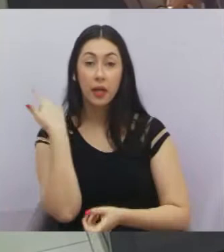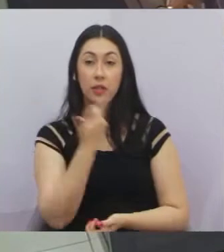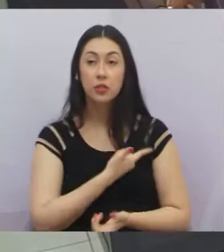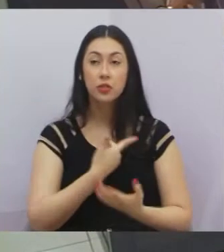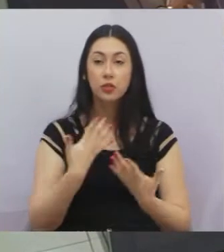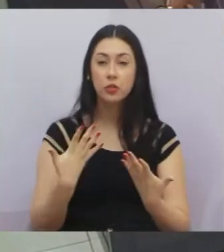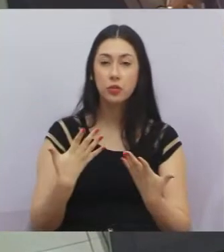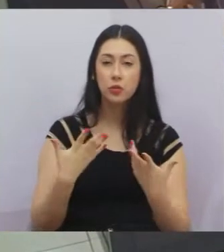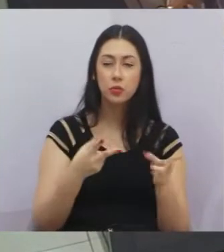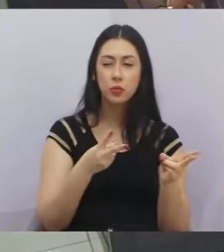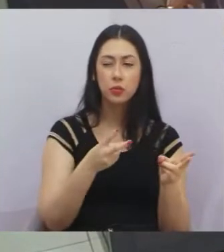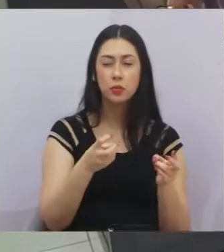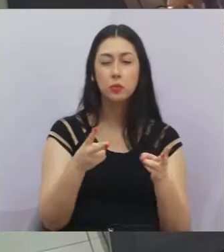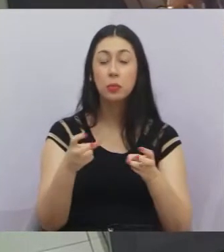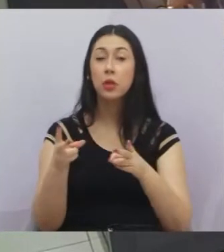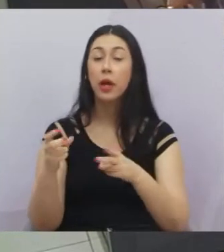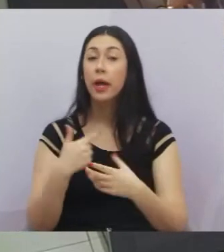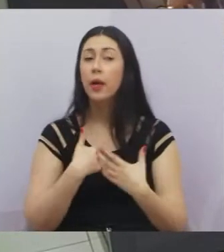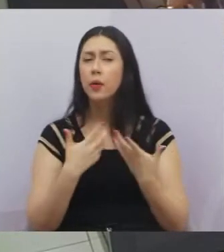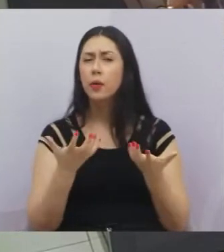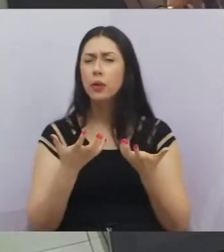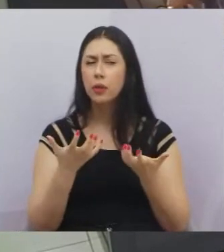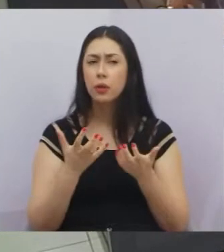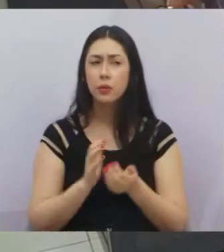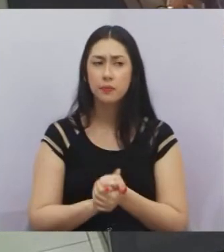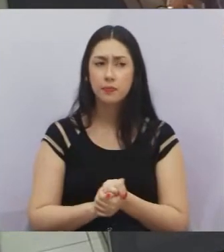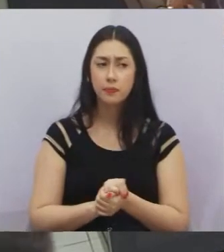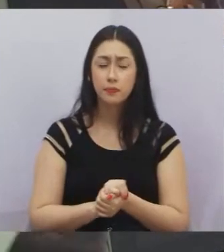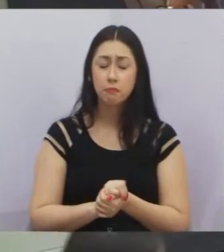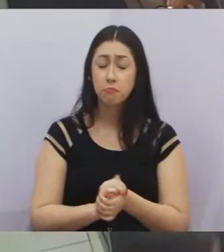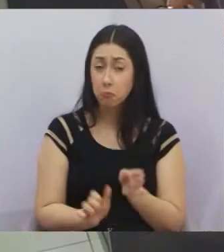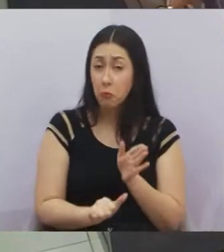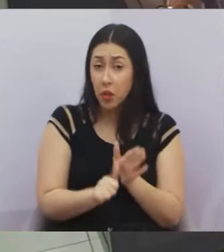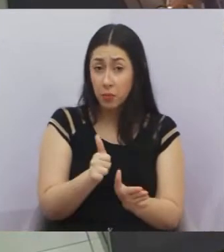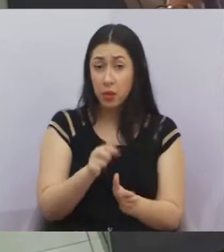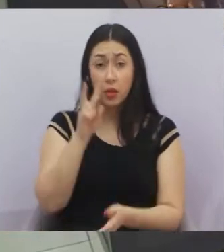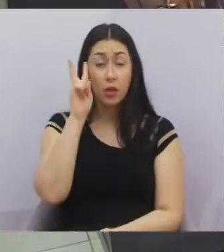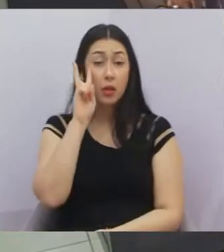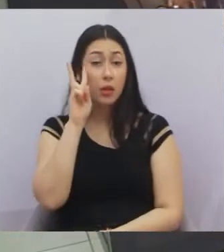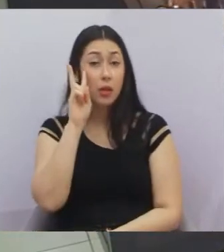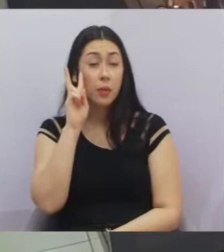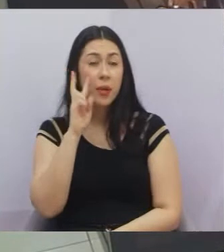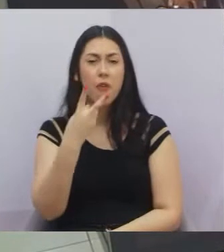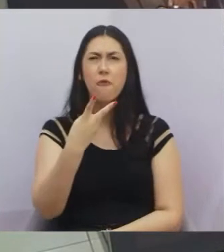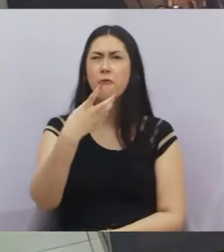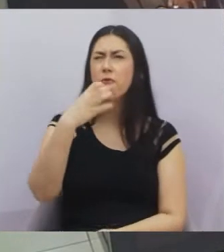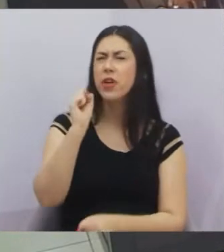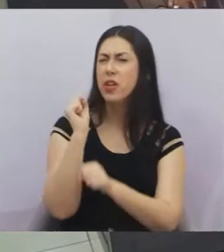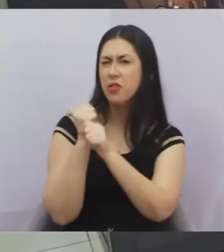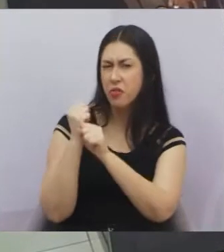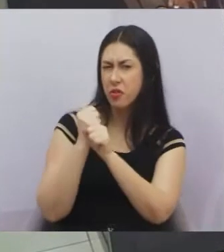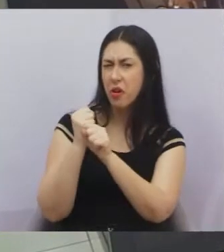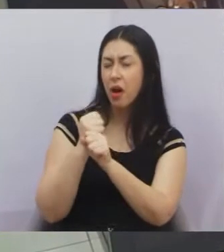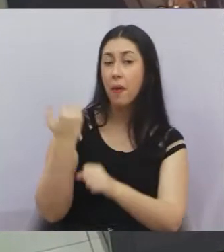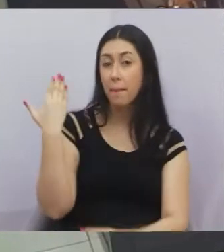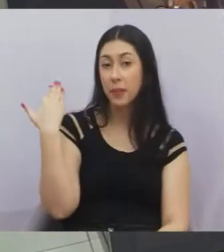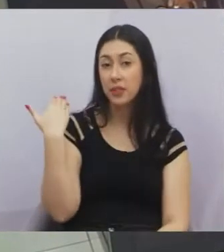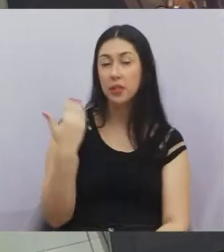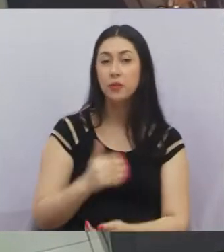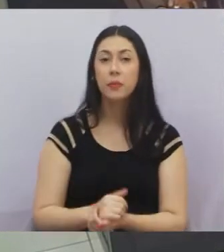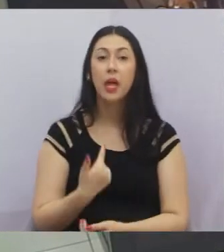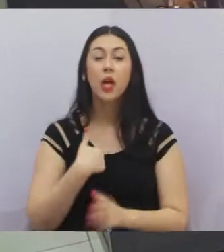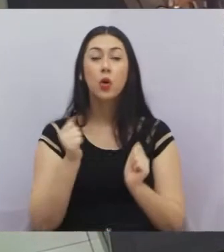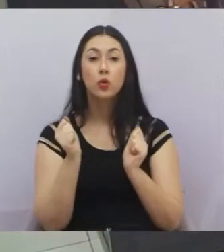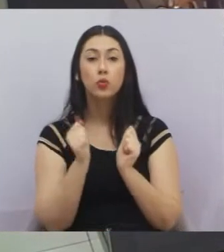teve essa escutativa. E eu gostaria aqui, primeiramente, de relembrar, há 20 anos atrás, eu com um